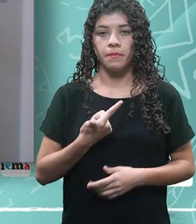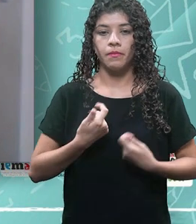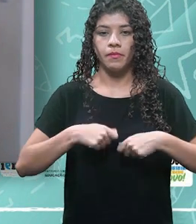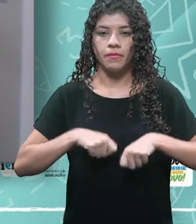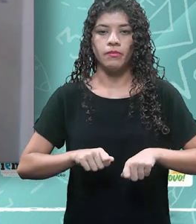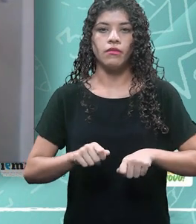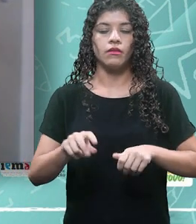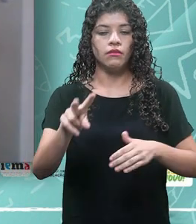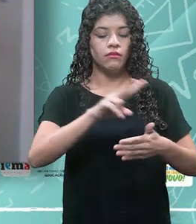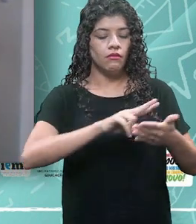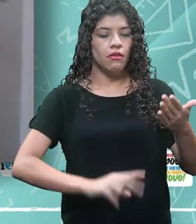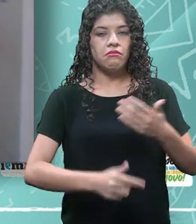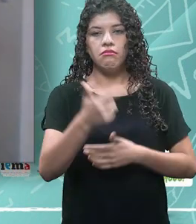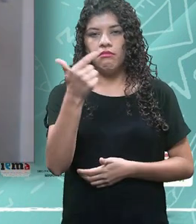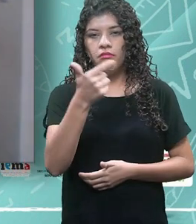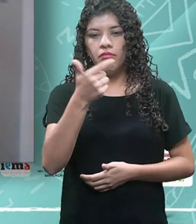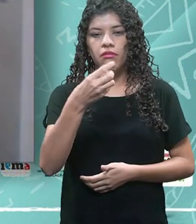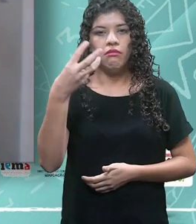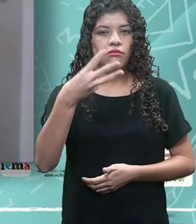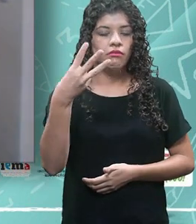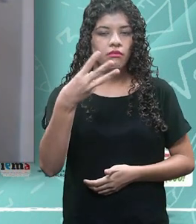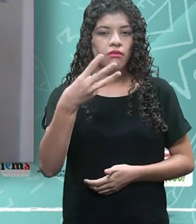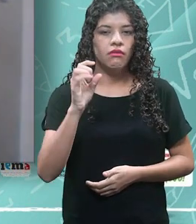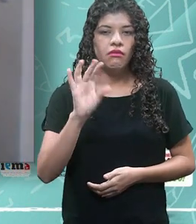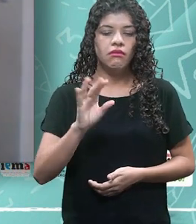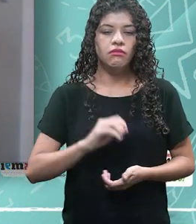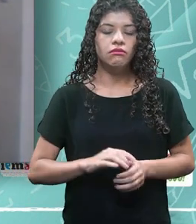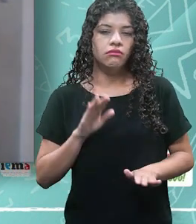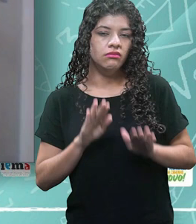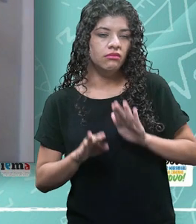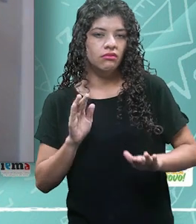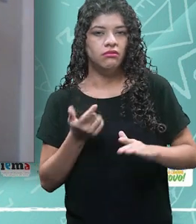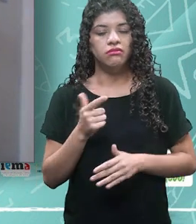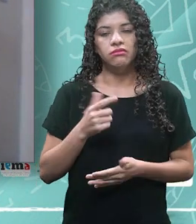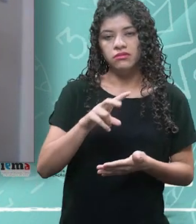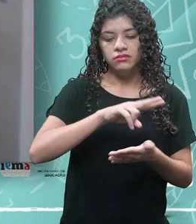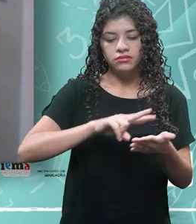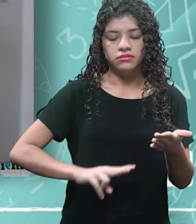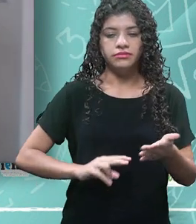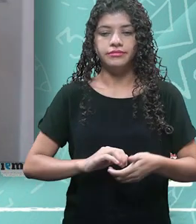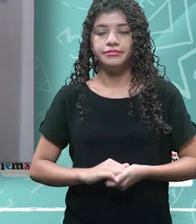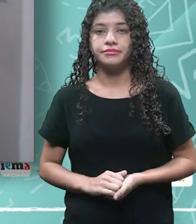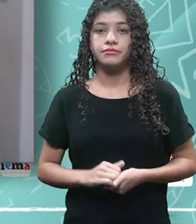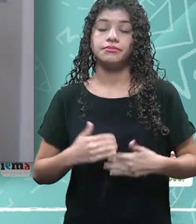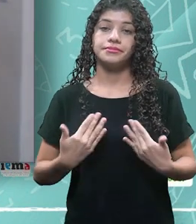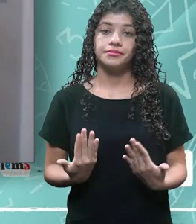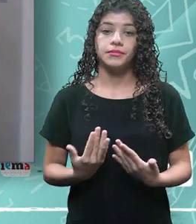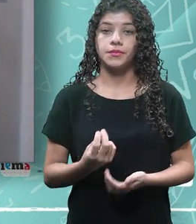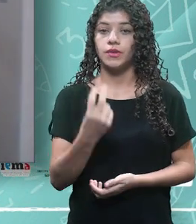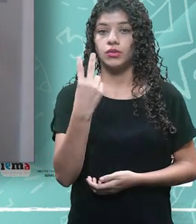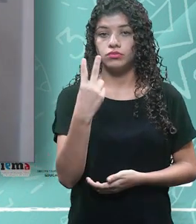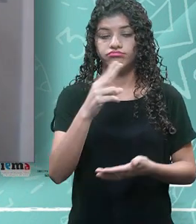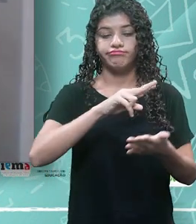ler pelo menos duas vezes o ideal seria no mínimo três mas a gente sabe que às vezes não vai dar tempo de ler tantas vezes assim